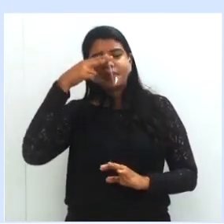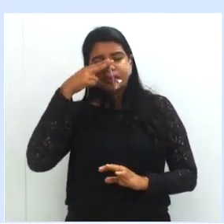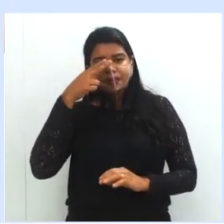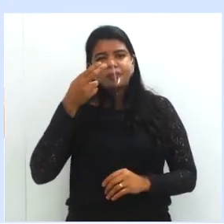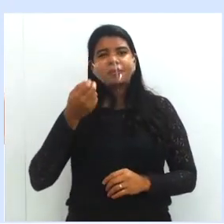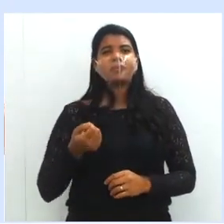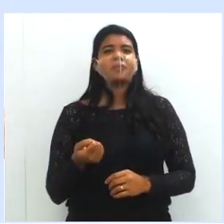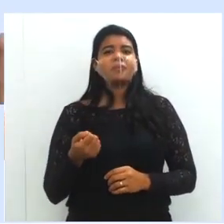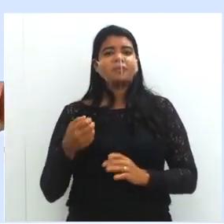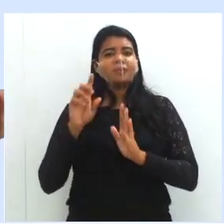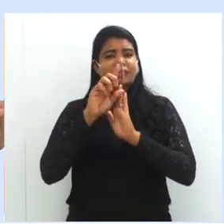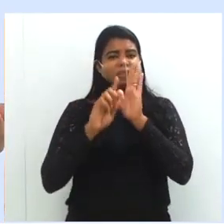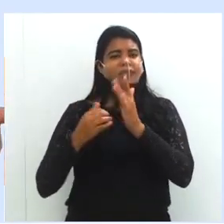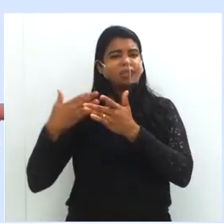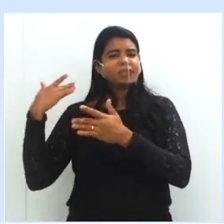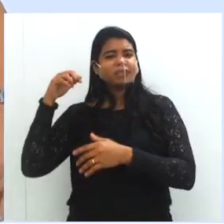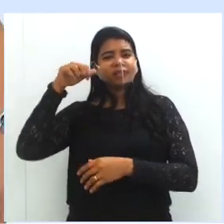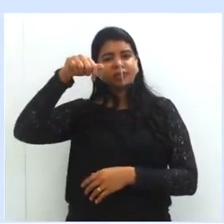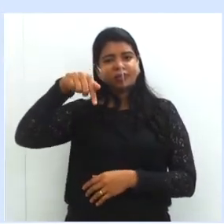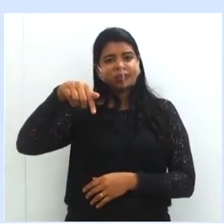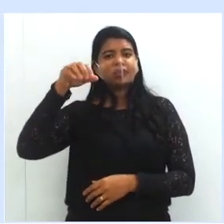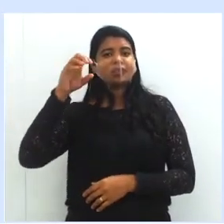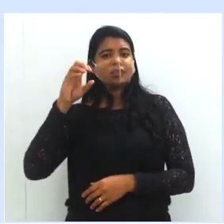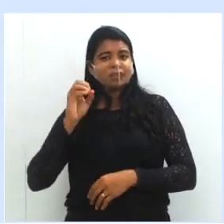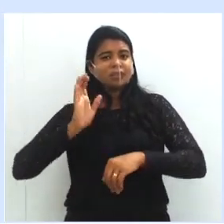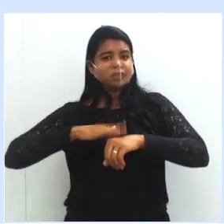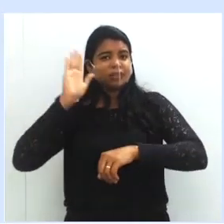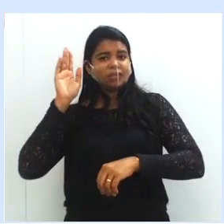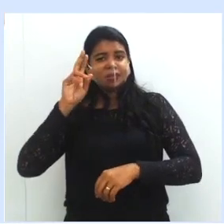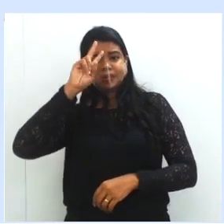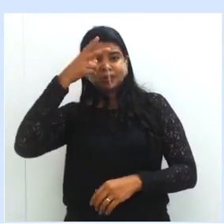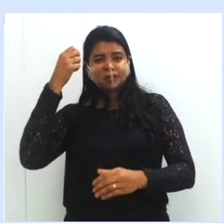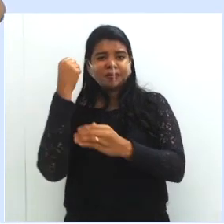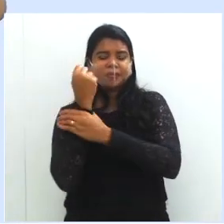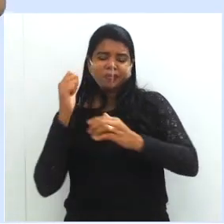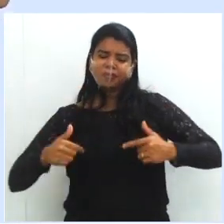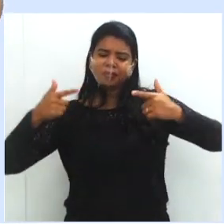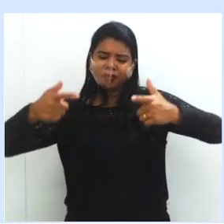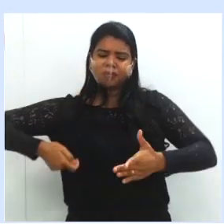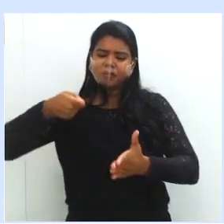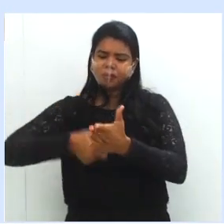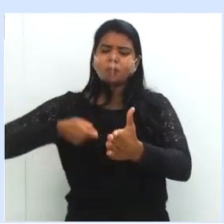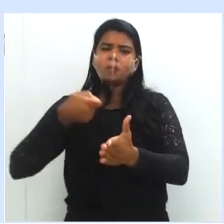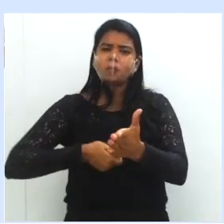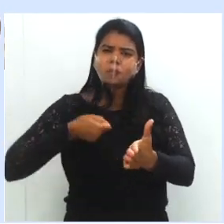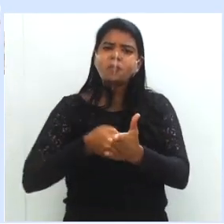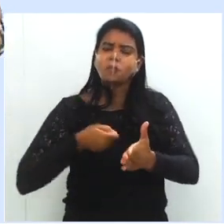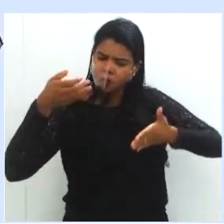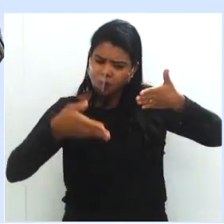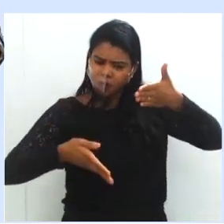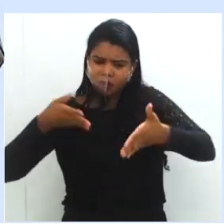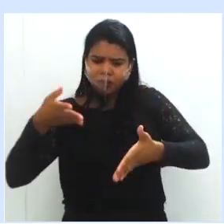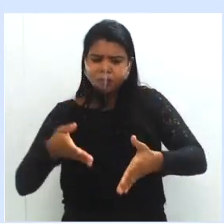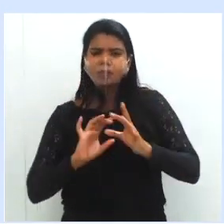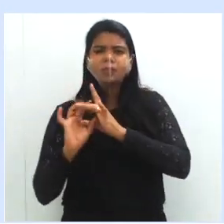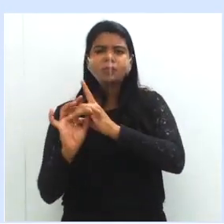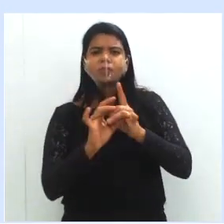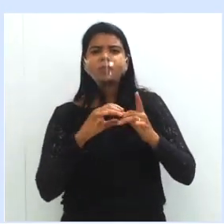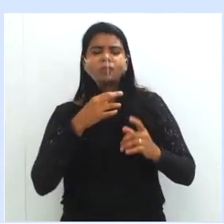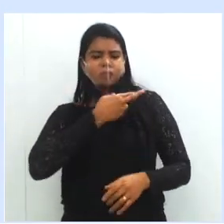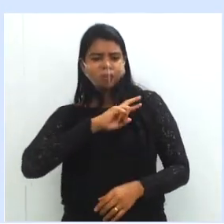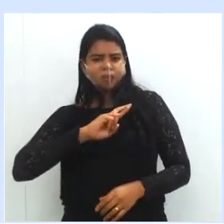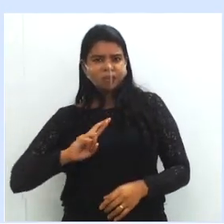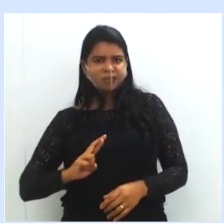protestante, na década de 70, começam a ter mais força essa questão, reivindicar a participação